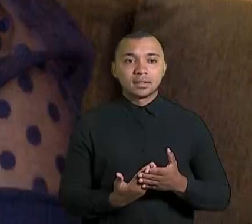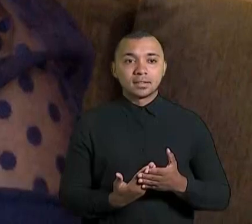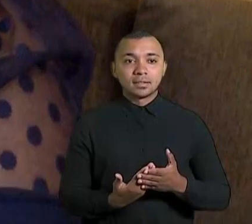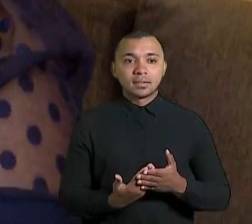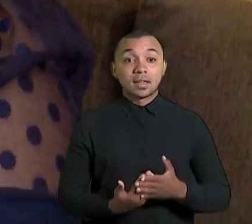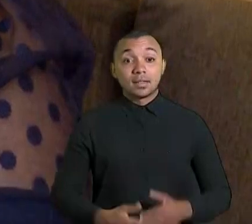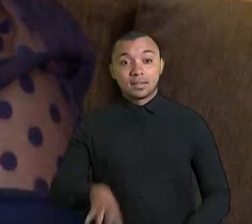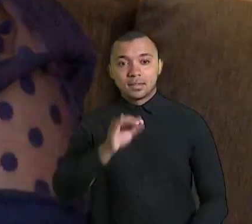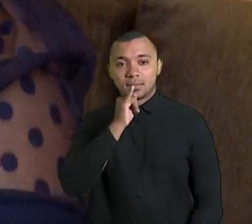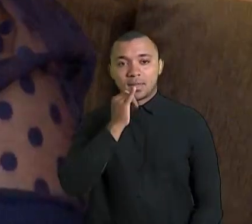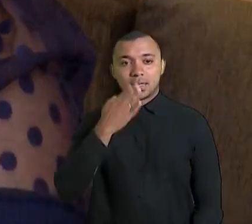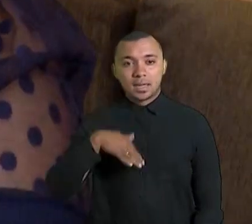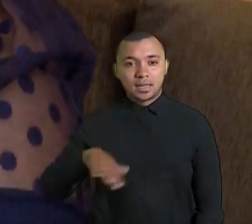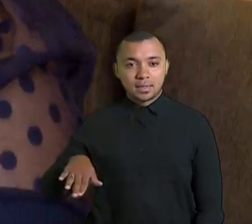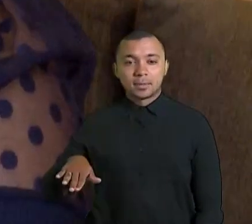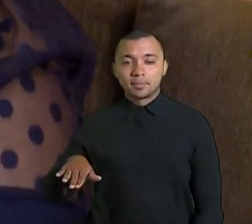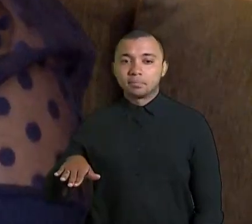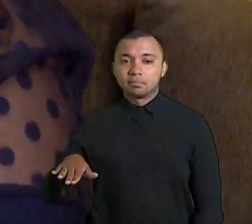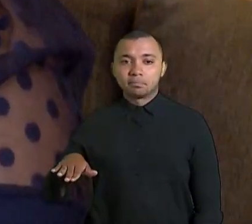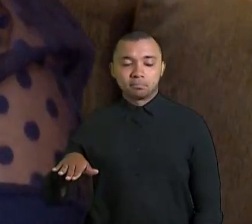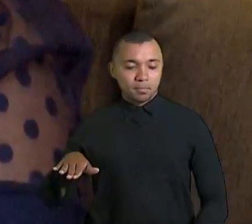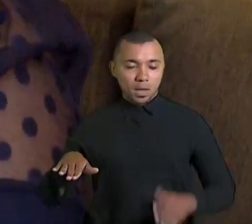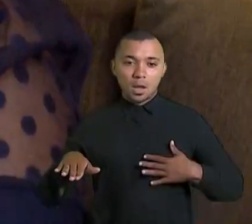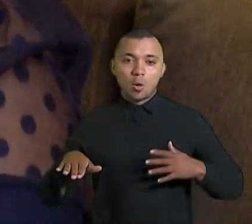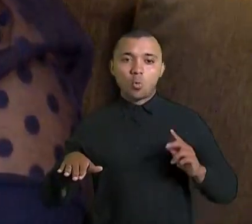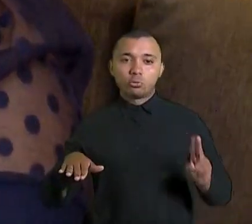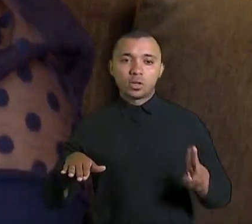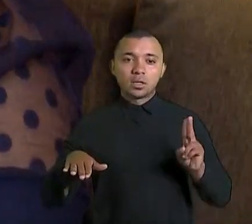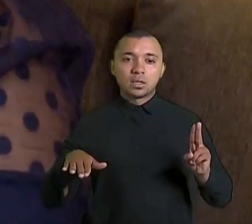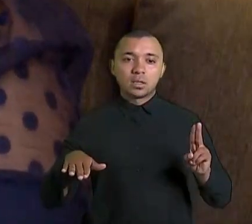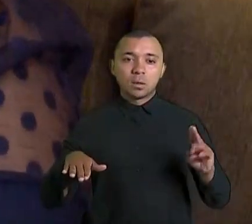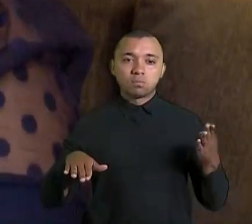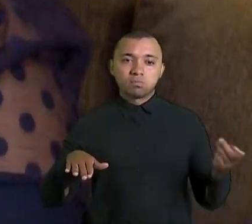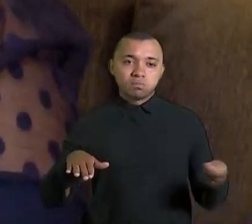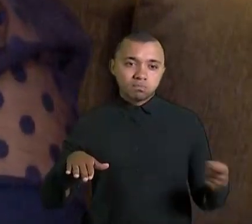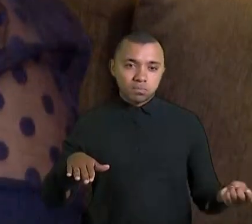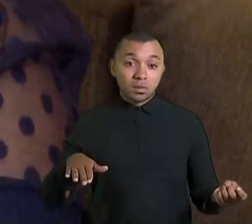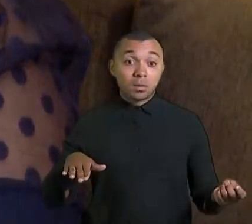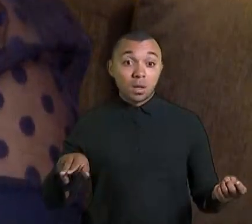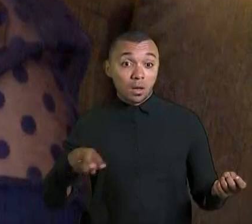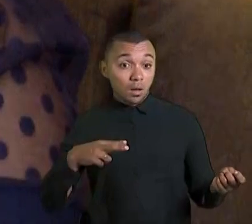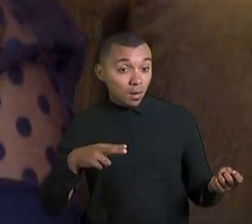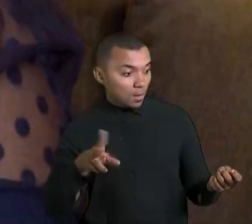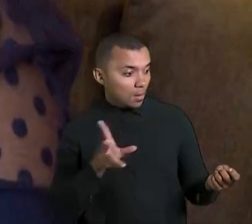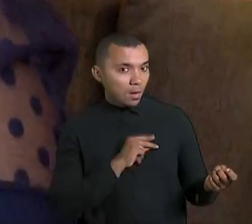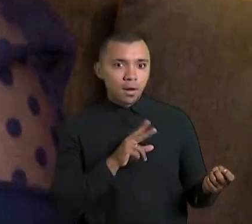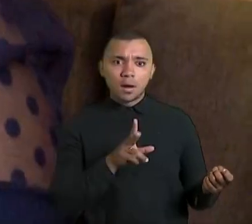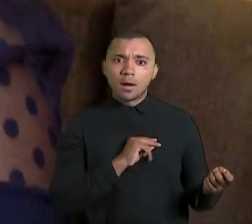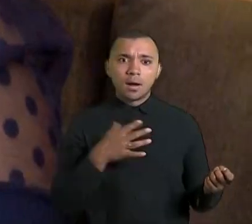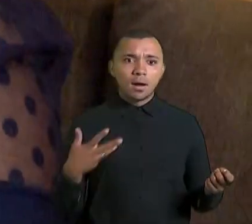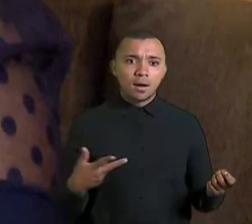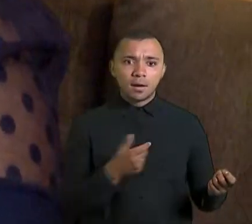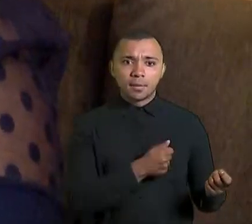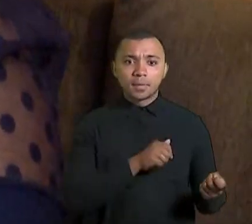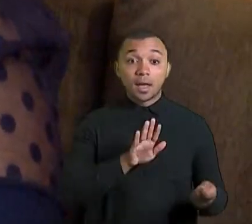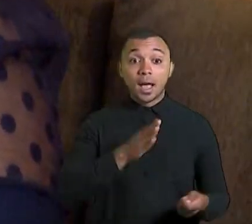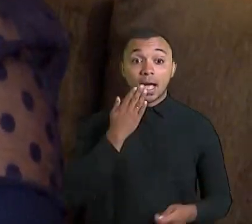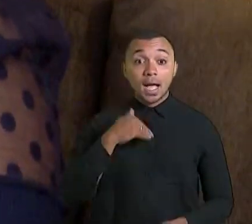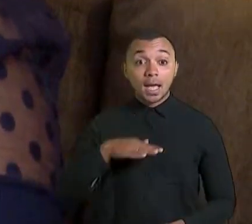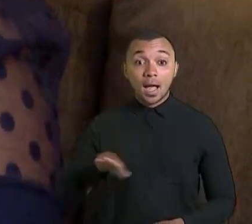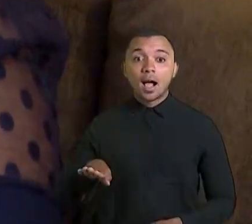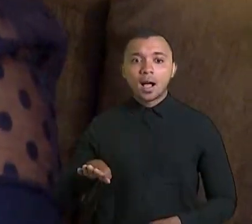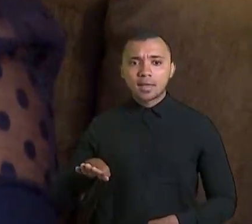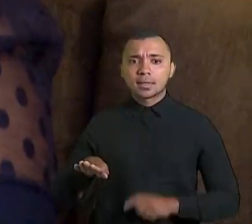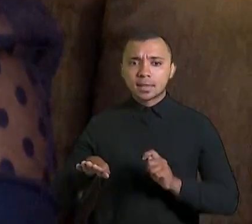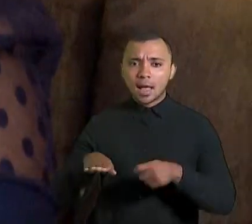de uma delas, elas acham assim incrível. Mas a questão é, a criança ela é um ser pronto para